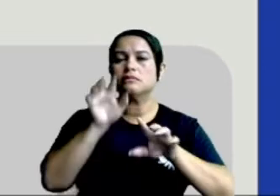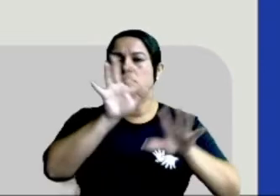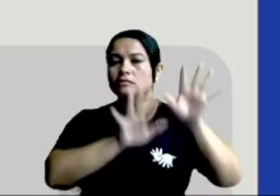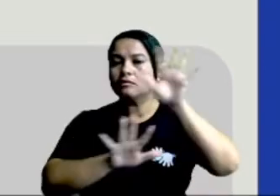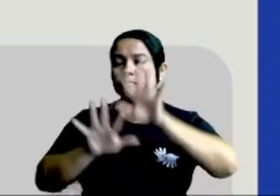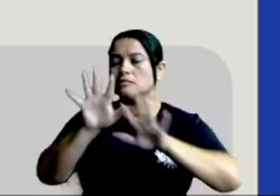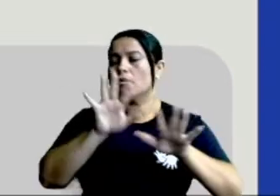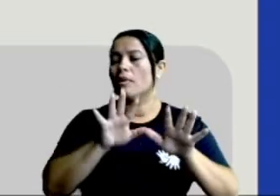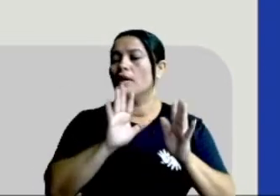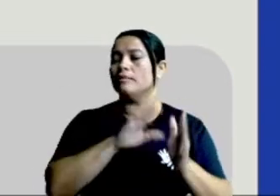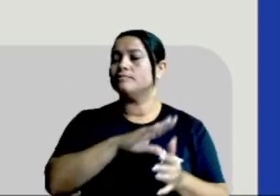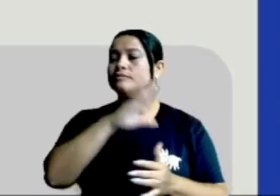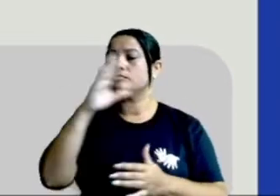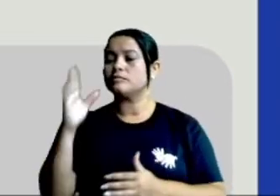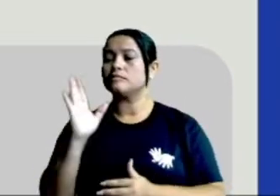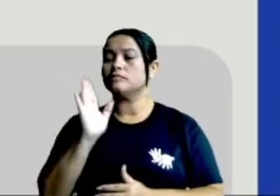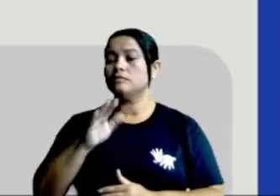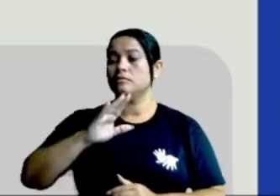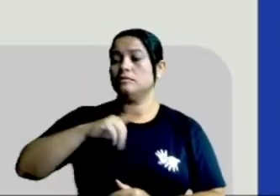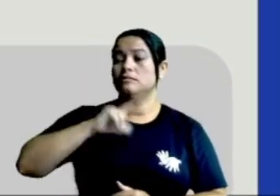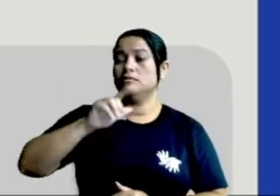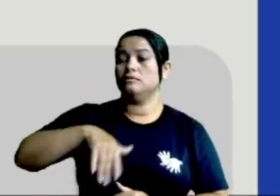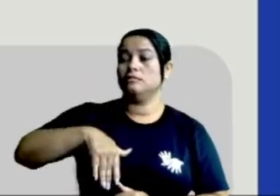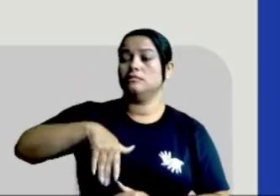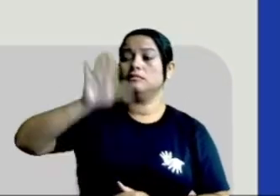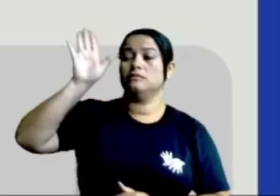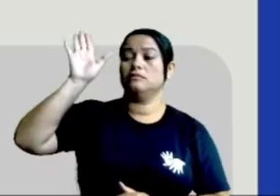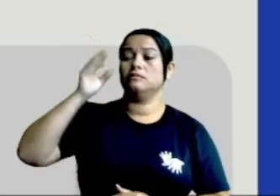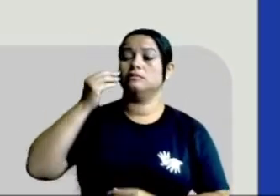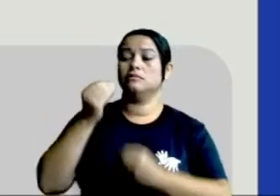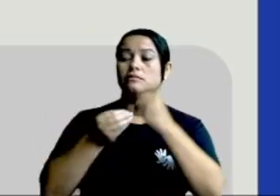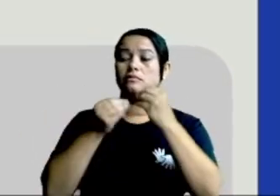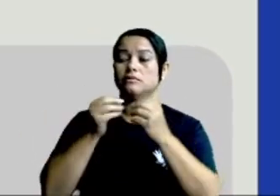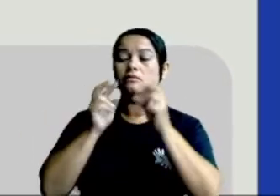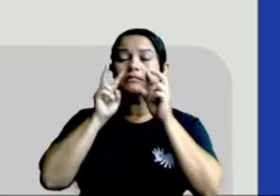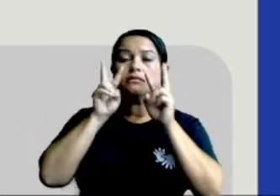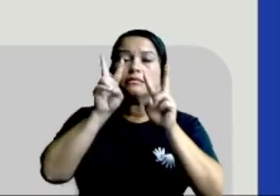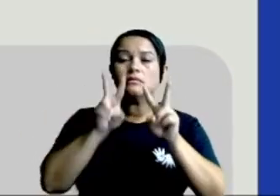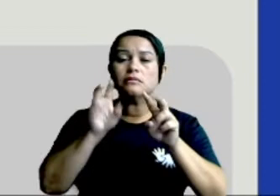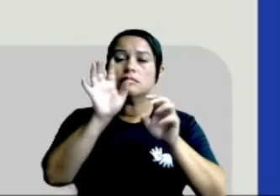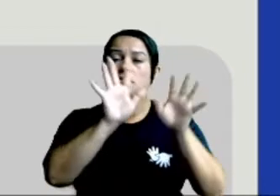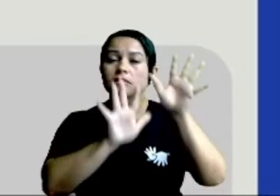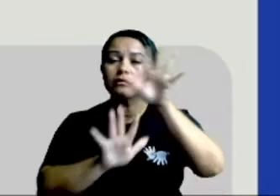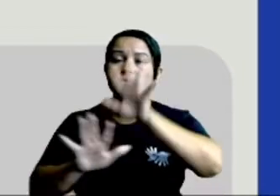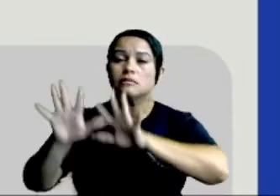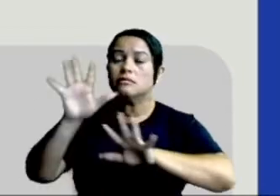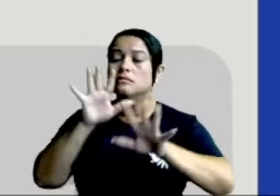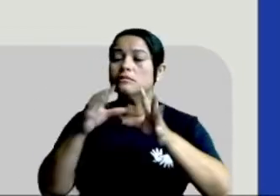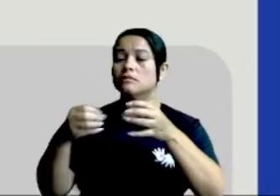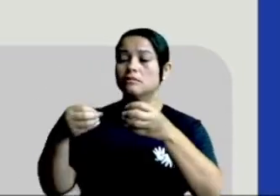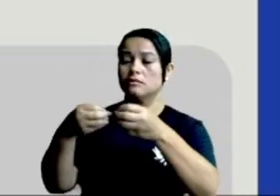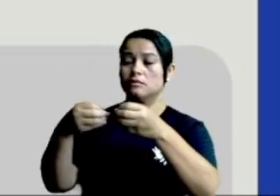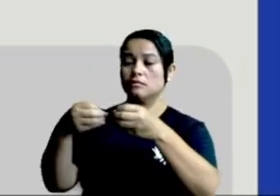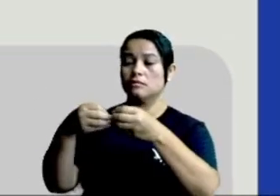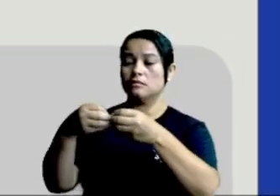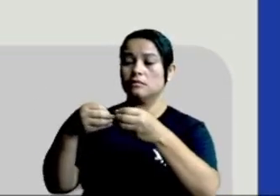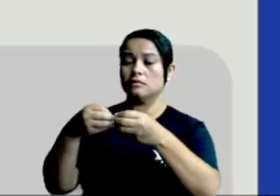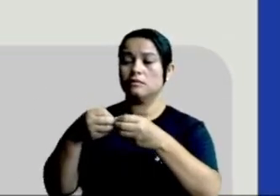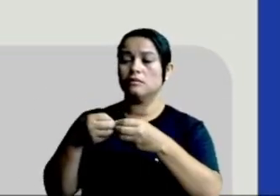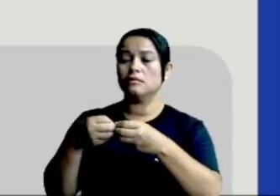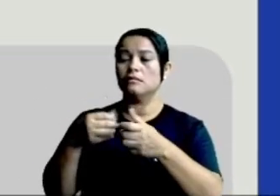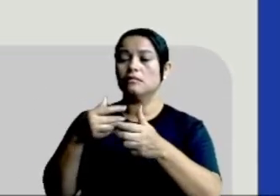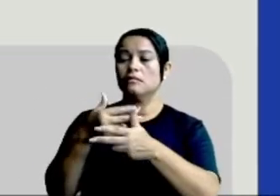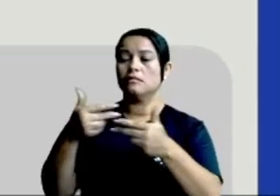embaçado. Já uma pessoa com uma alta miopia, ela vê embaçado desde próximo dela já, né? Então,